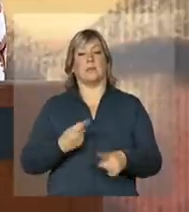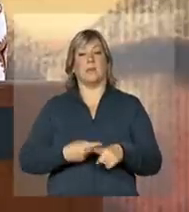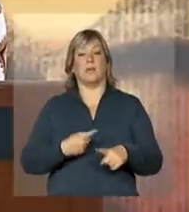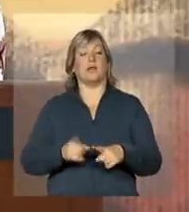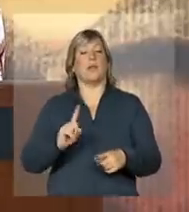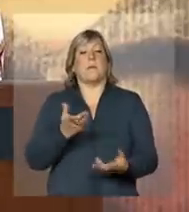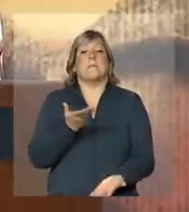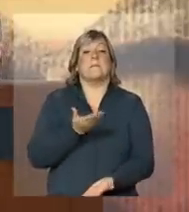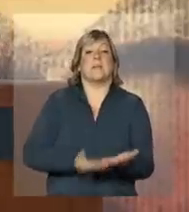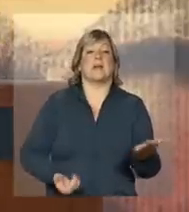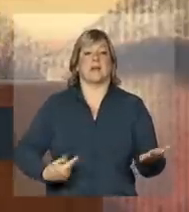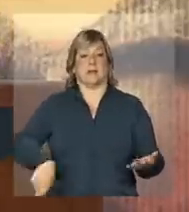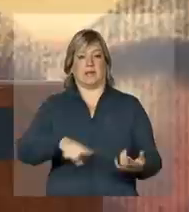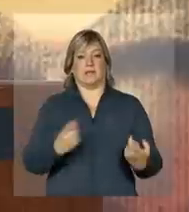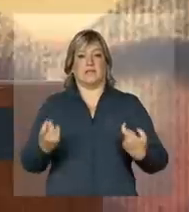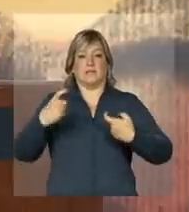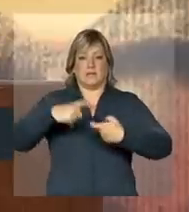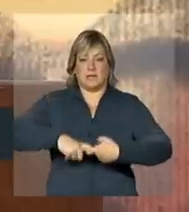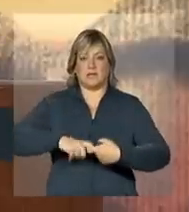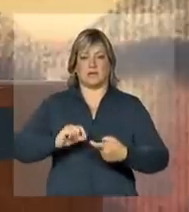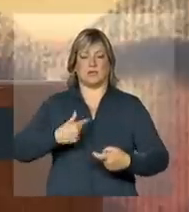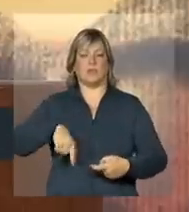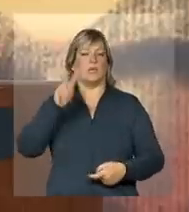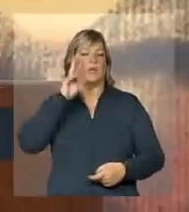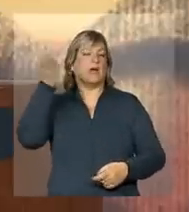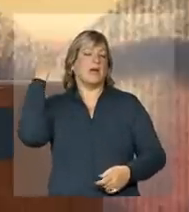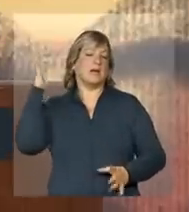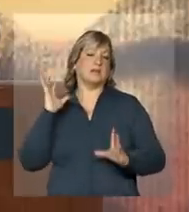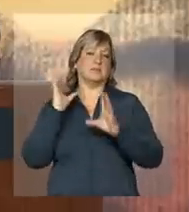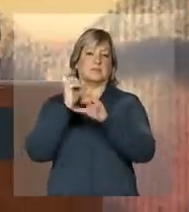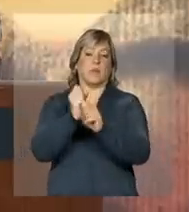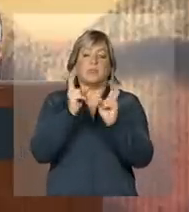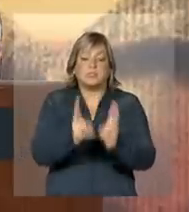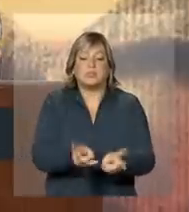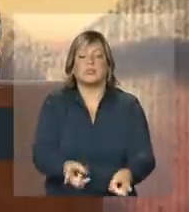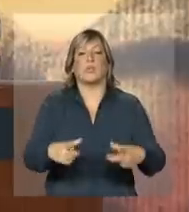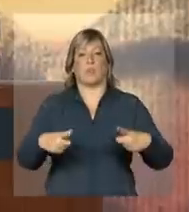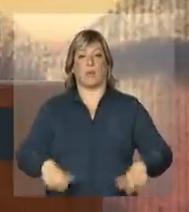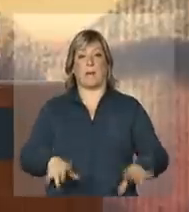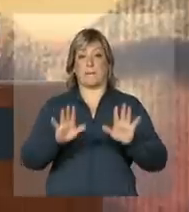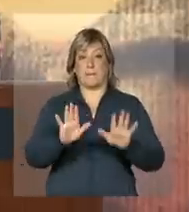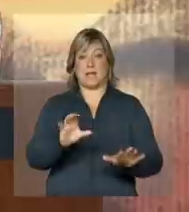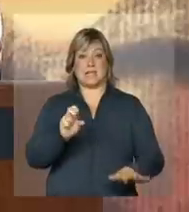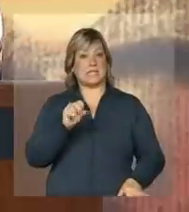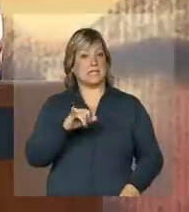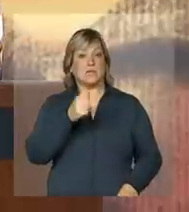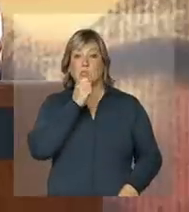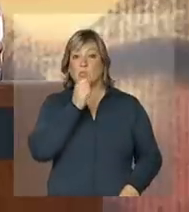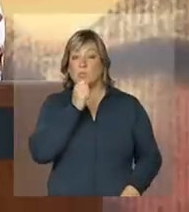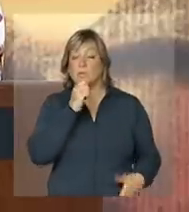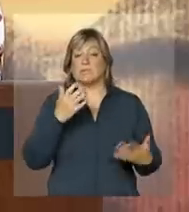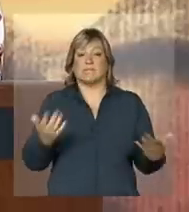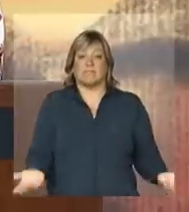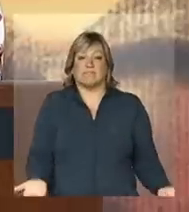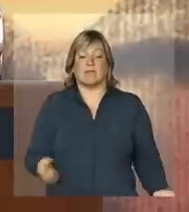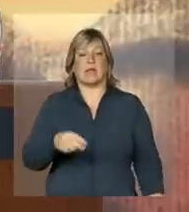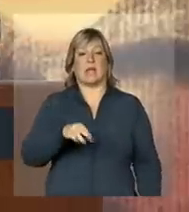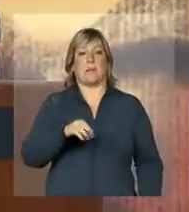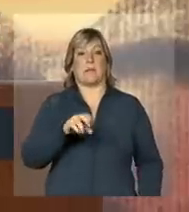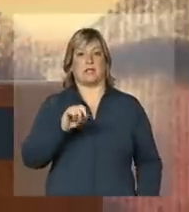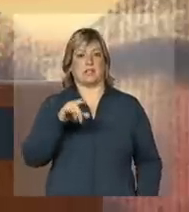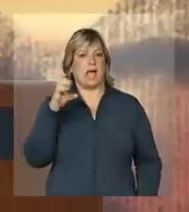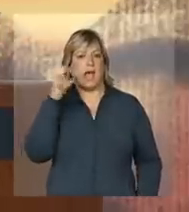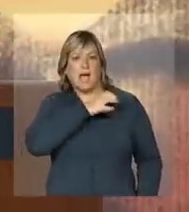para não perder esse vínculo n da ancestralidade mas se não haver uma medida